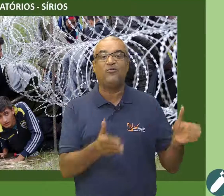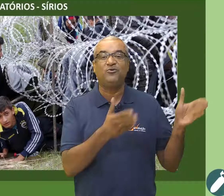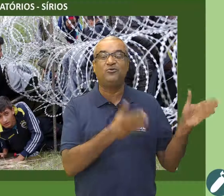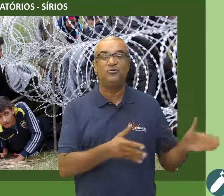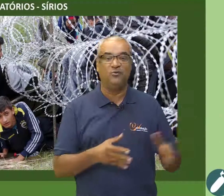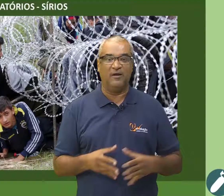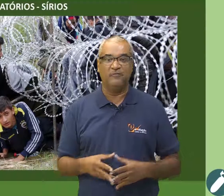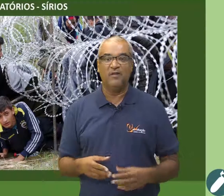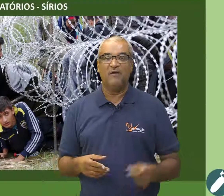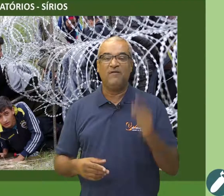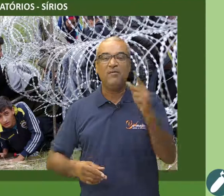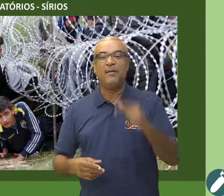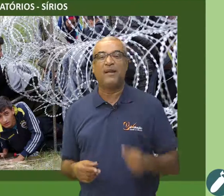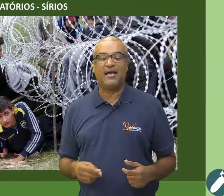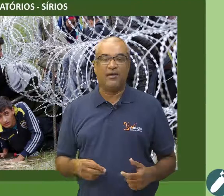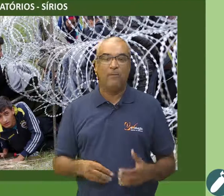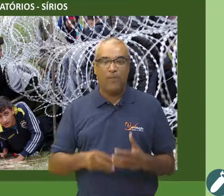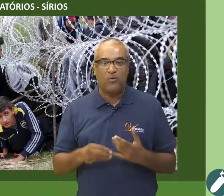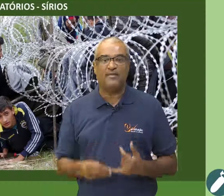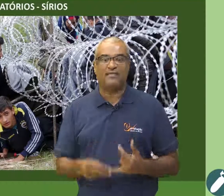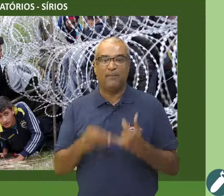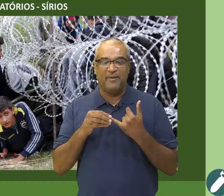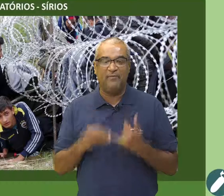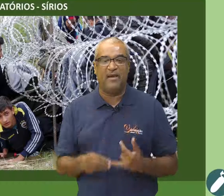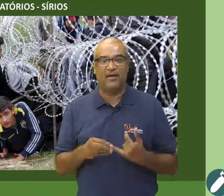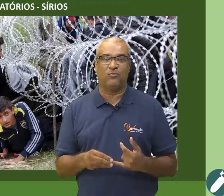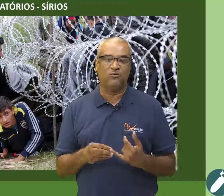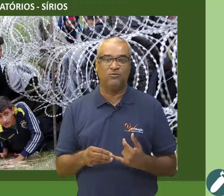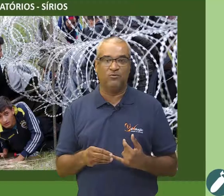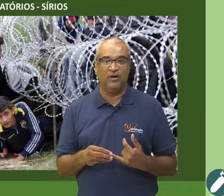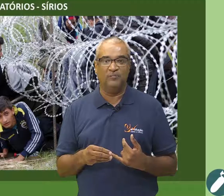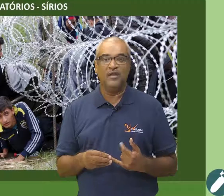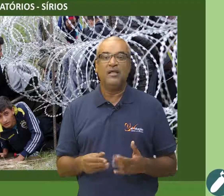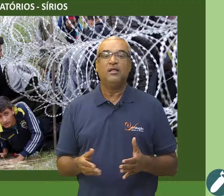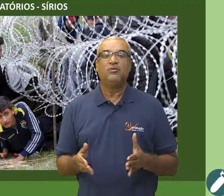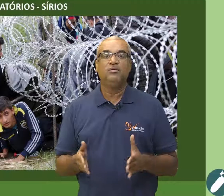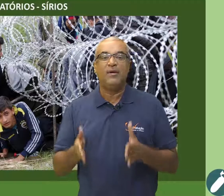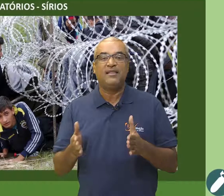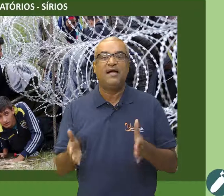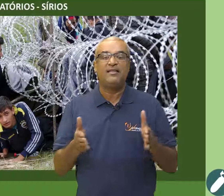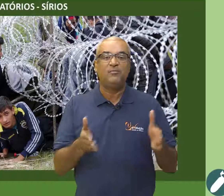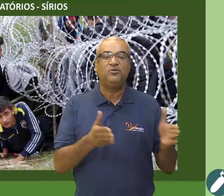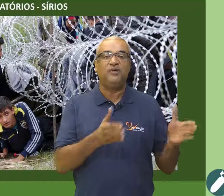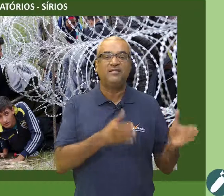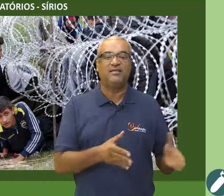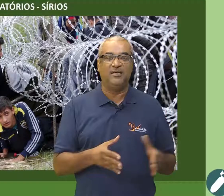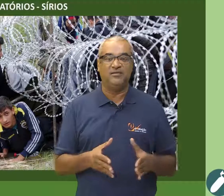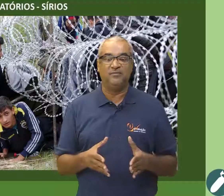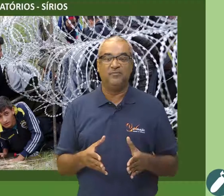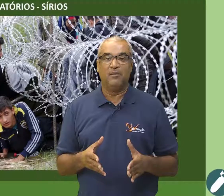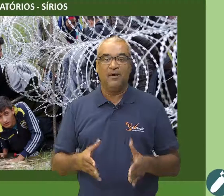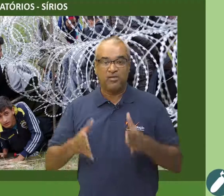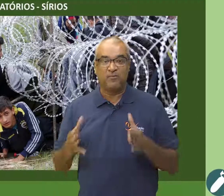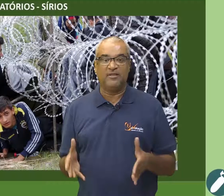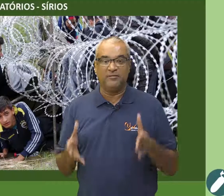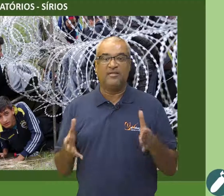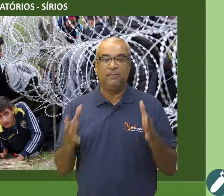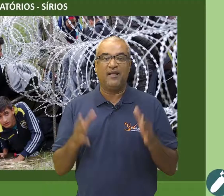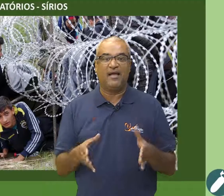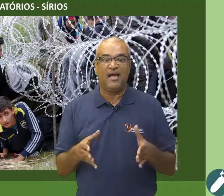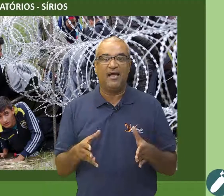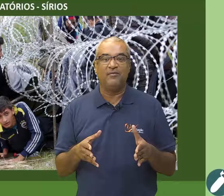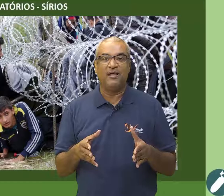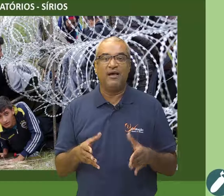outra conjuntura. Vamos lembrar aqui um pouco dessa primeira conjuntura. Não é nada muito recente, mas nós